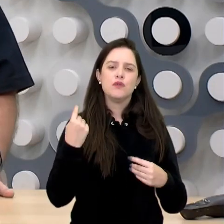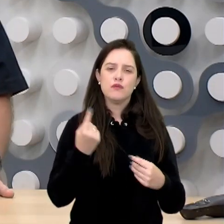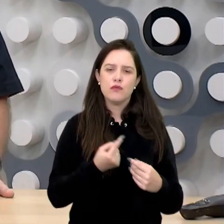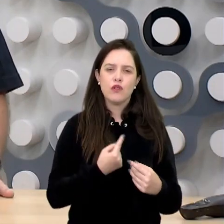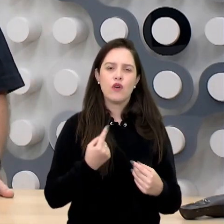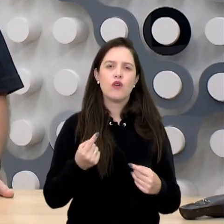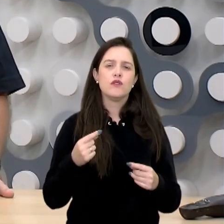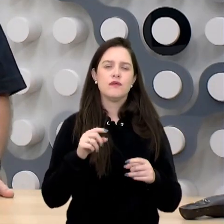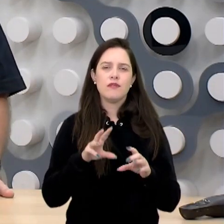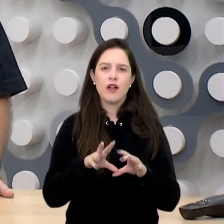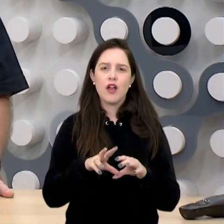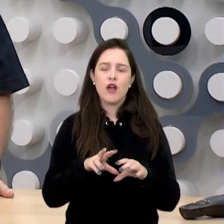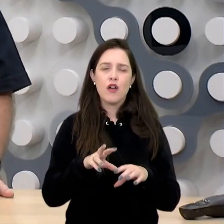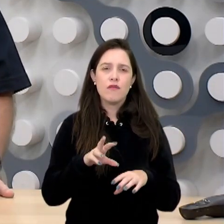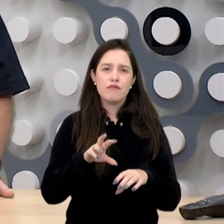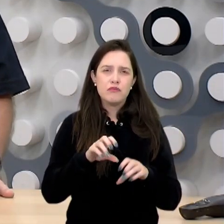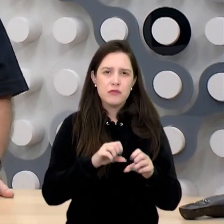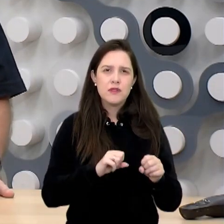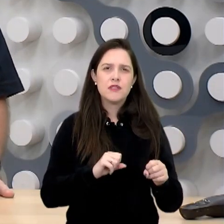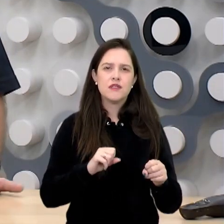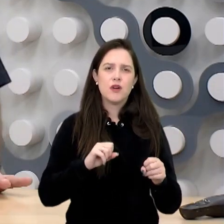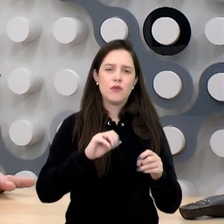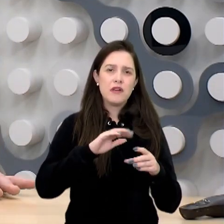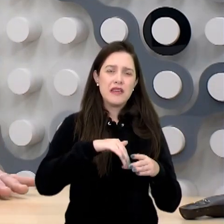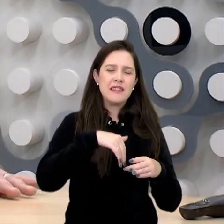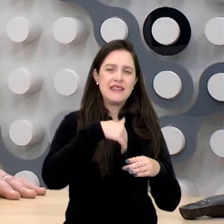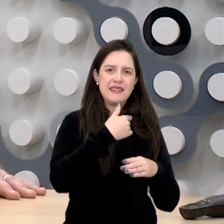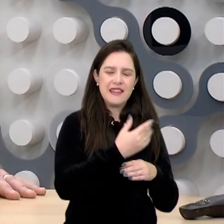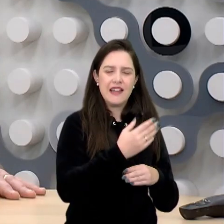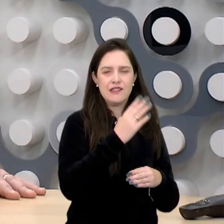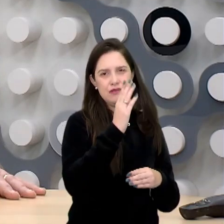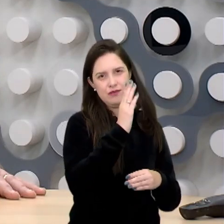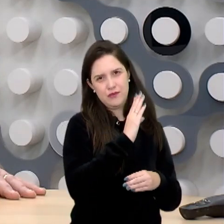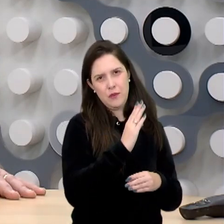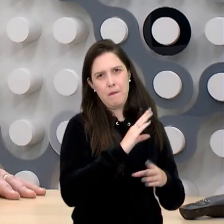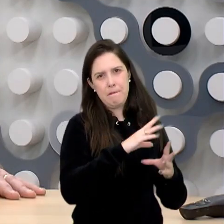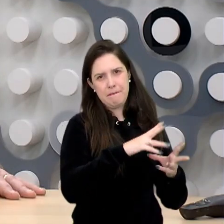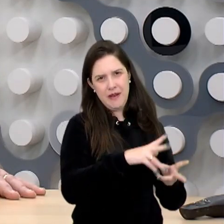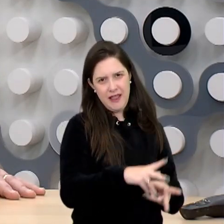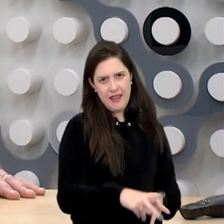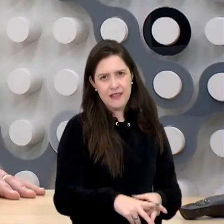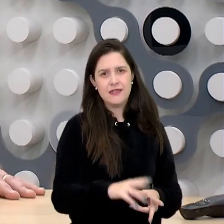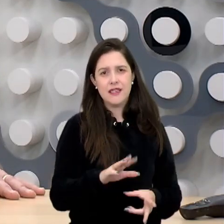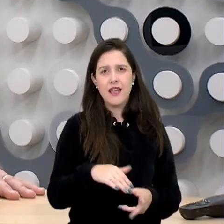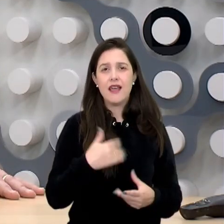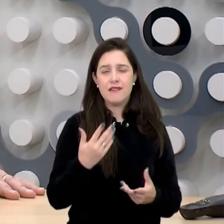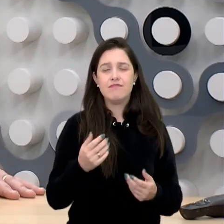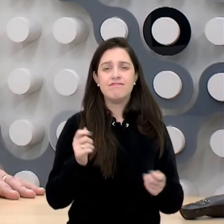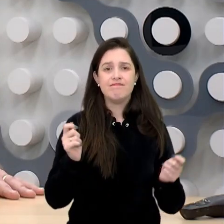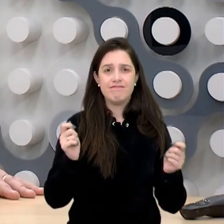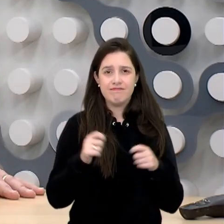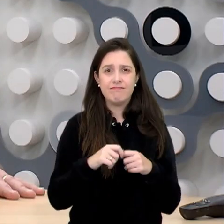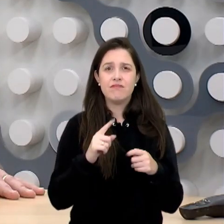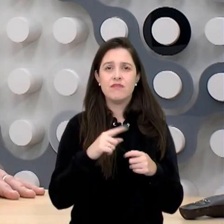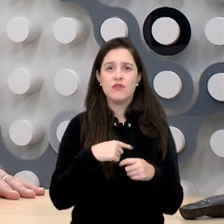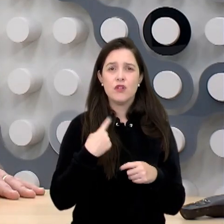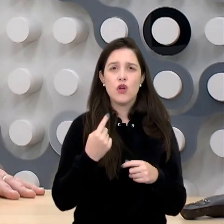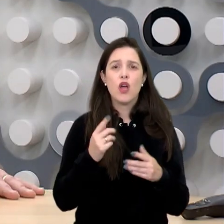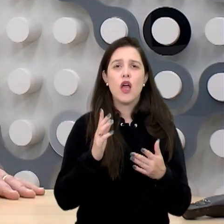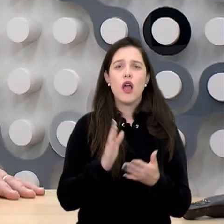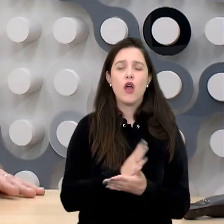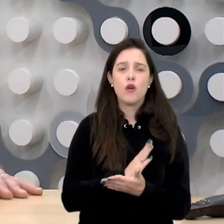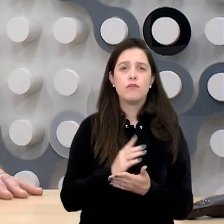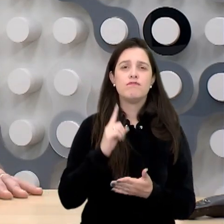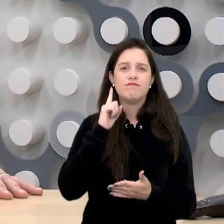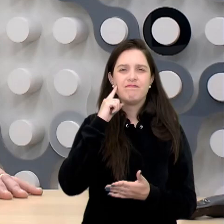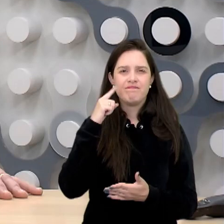nossa formação externa do planeta. Então ela interfere bem, né, diretamente o nosso